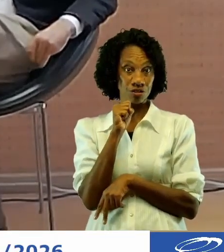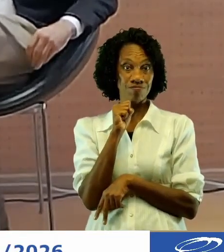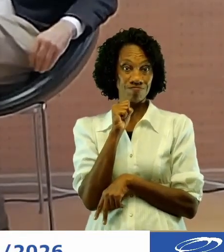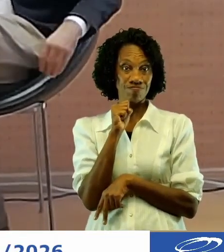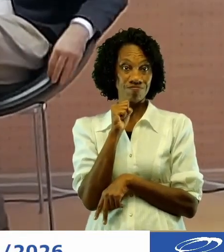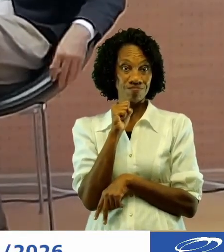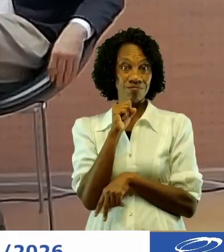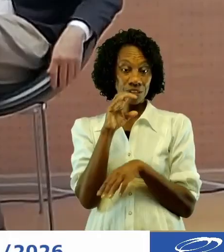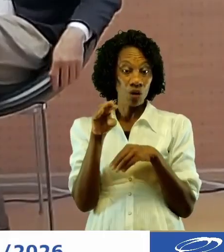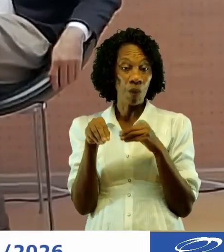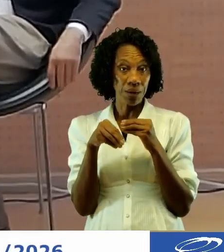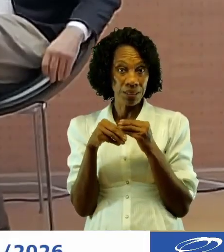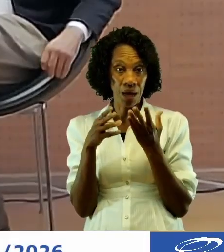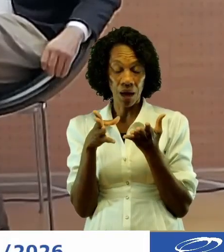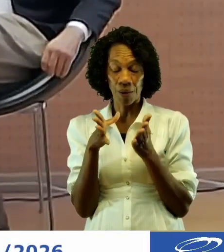falou?